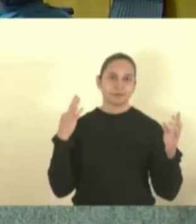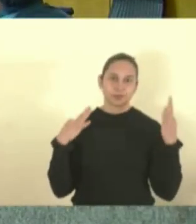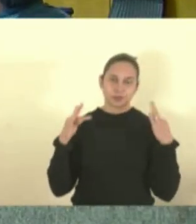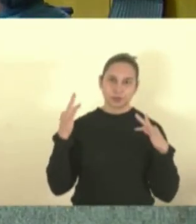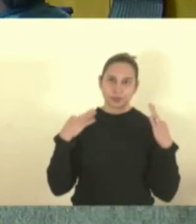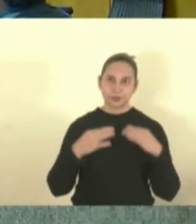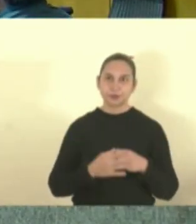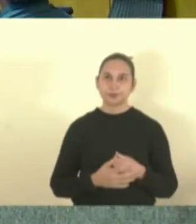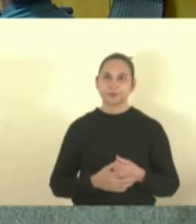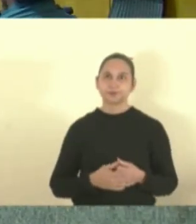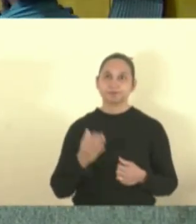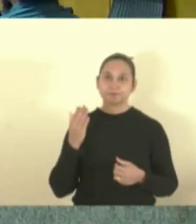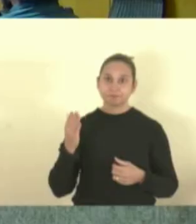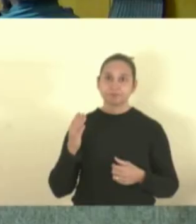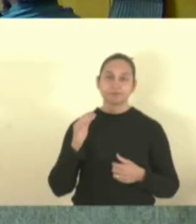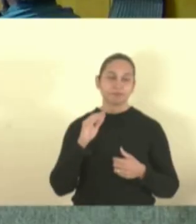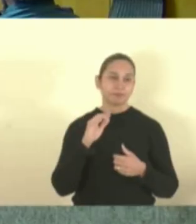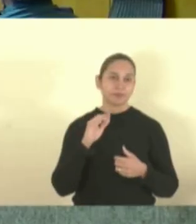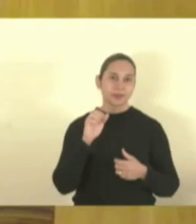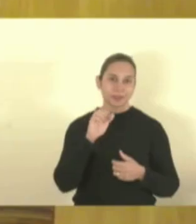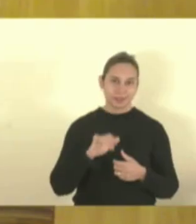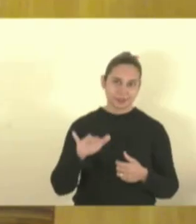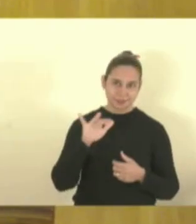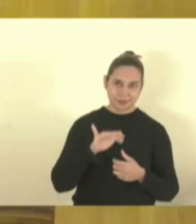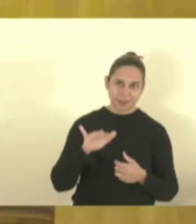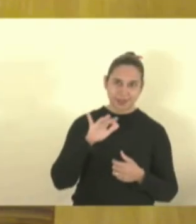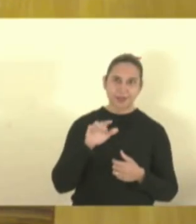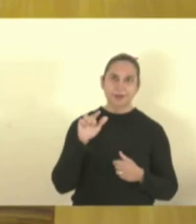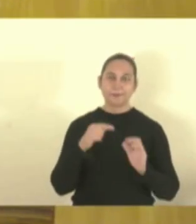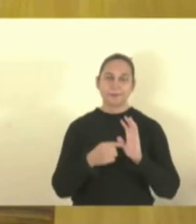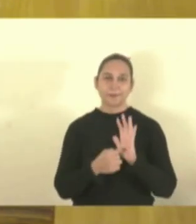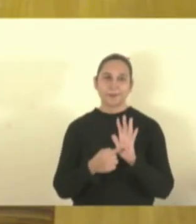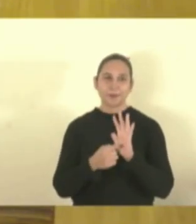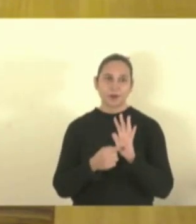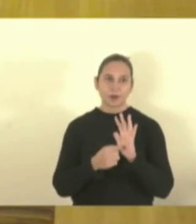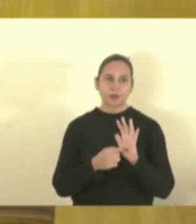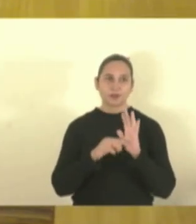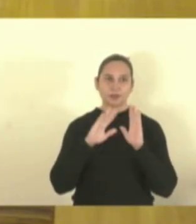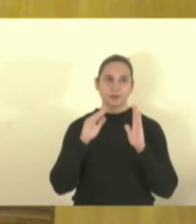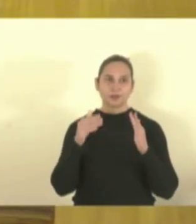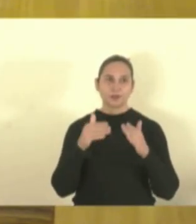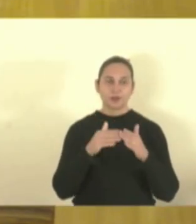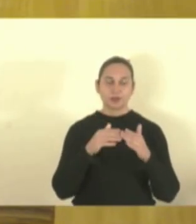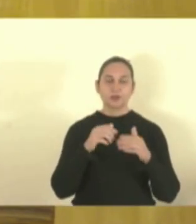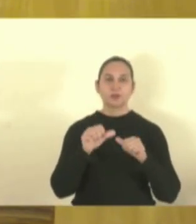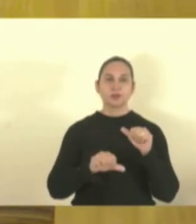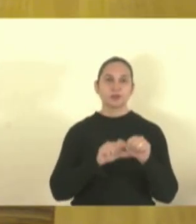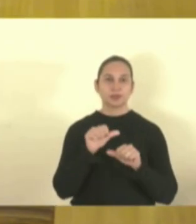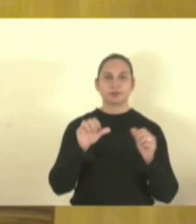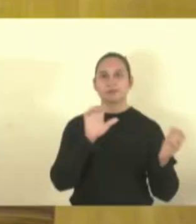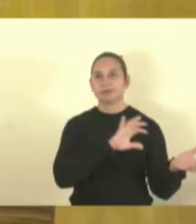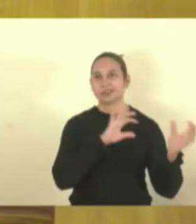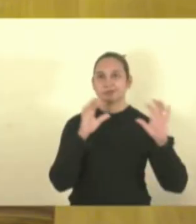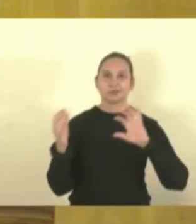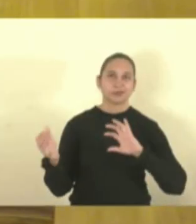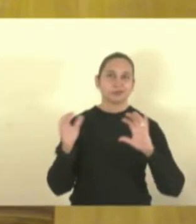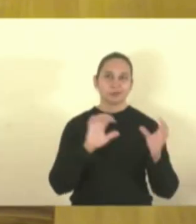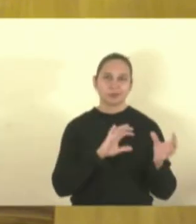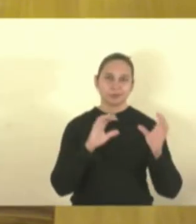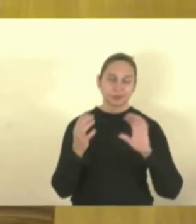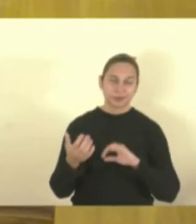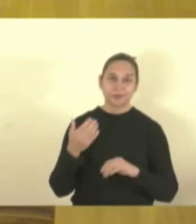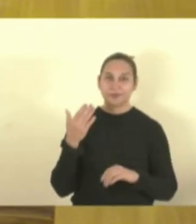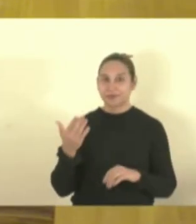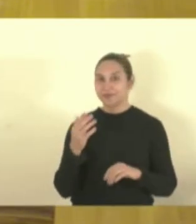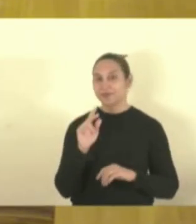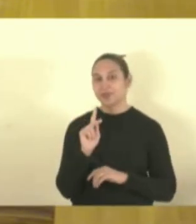Um diagrama bem curioso mostrando também os serviços ecossistêmicos ligados às mudanças climáticas, né? As áreas úmidas, elas proporcionam